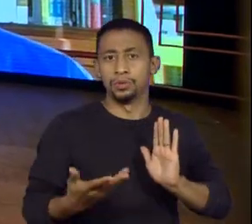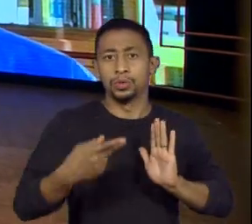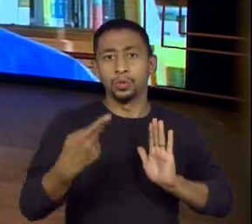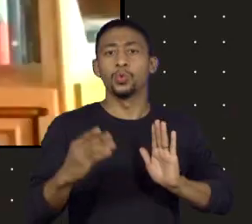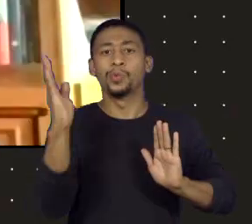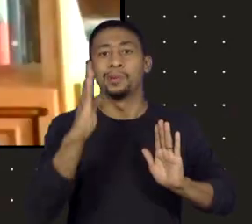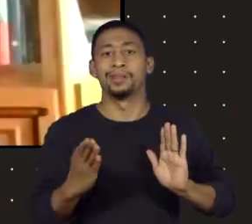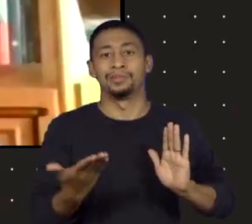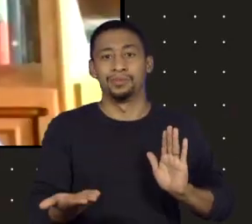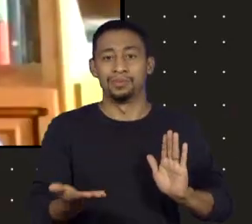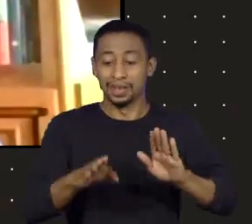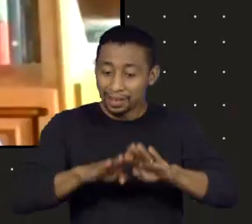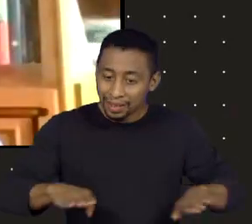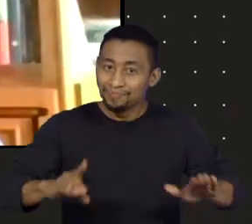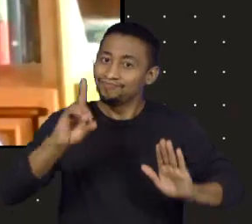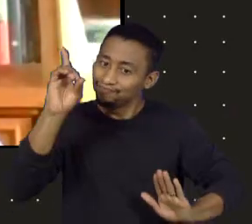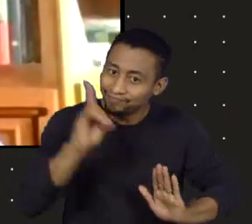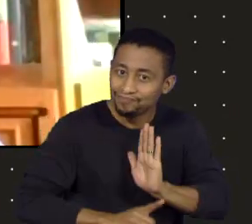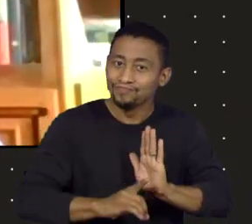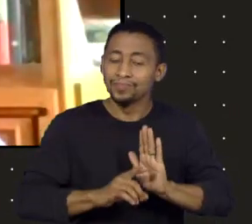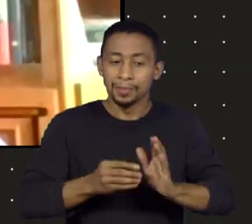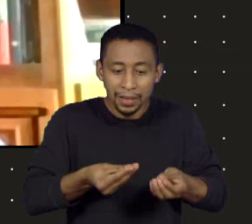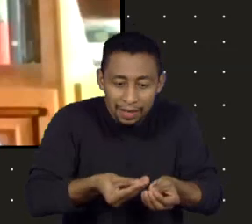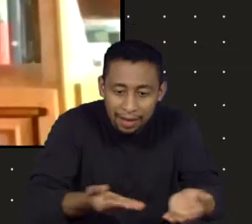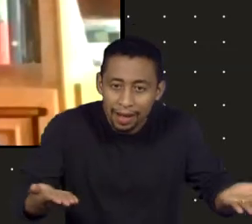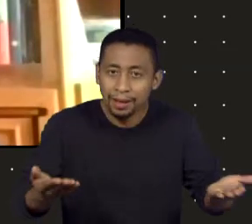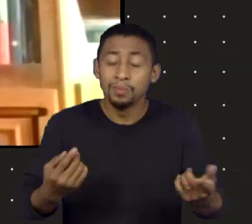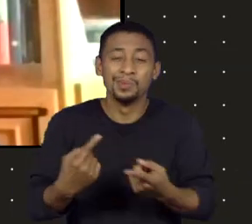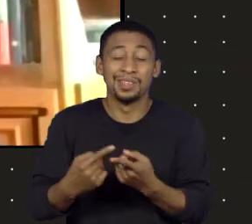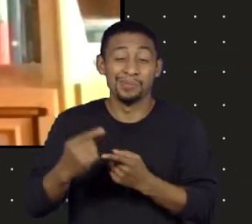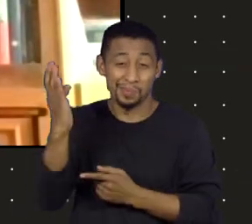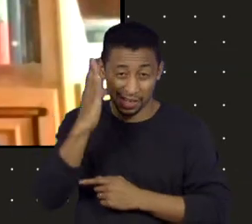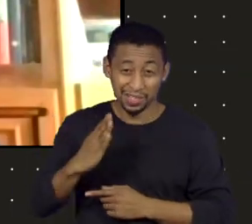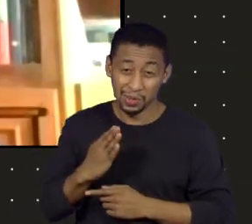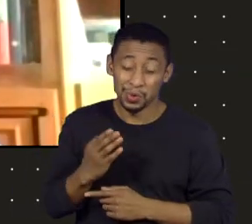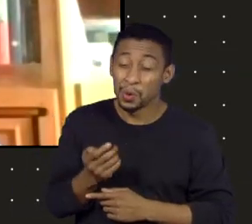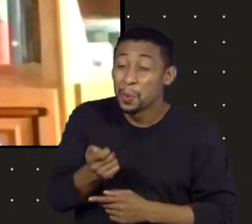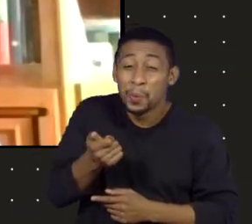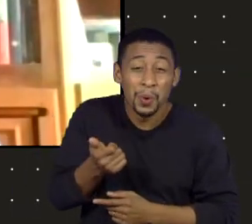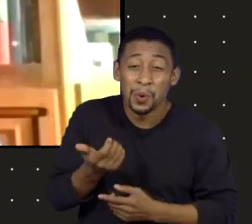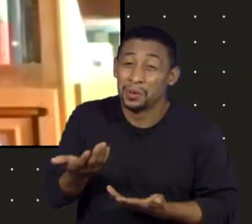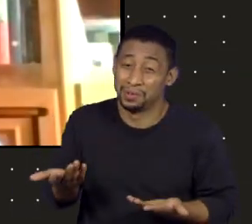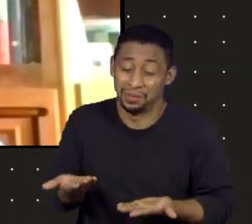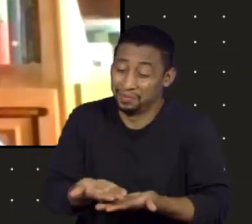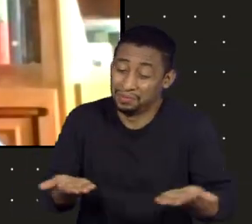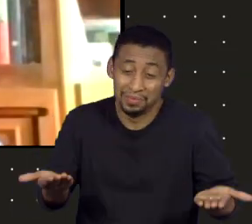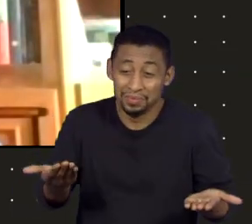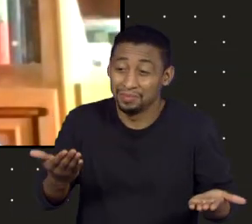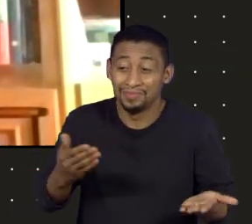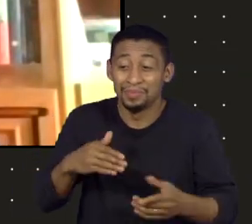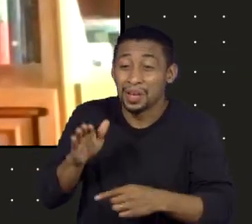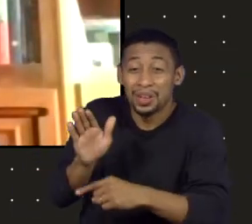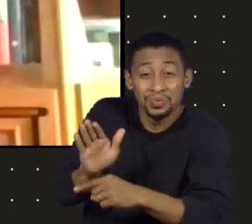país que nos priva de direitos básicos, né? Sobretudo dessas